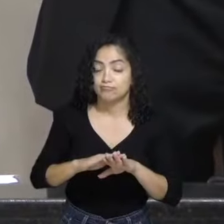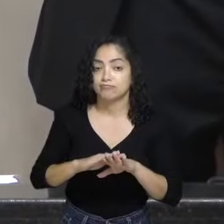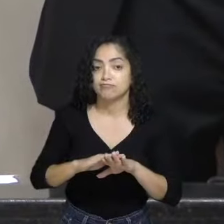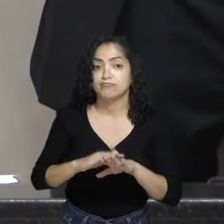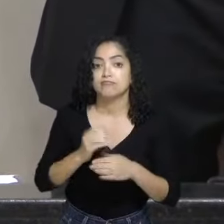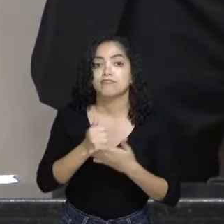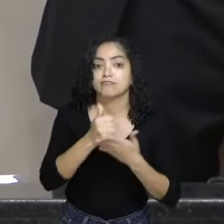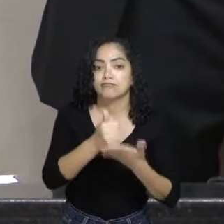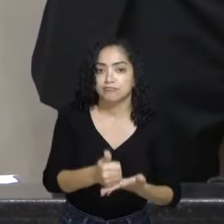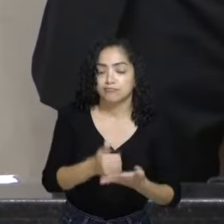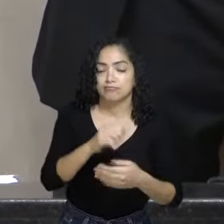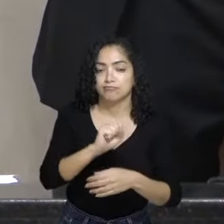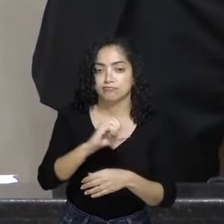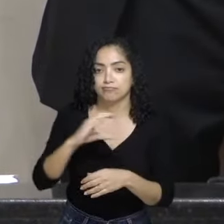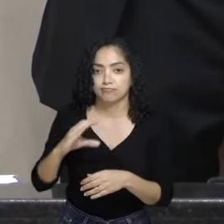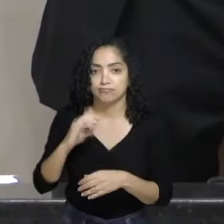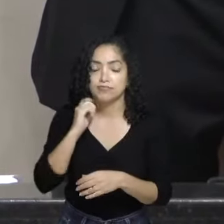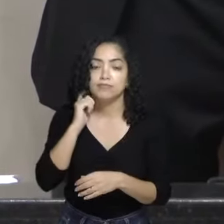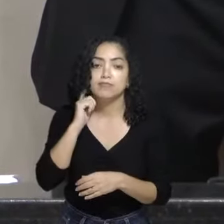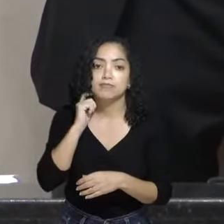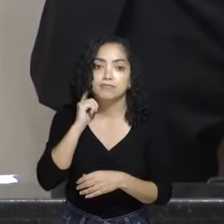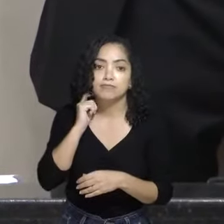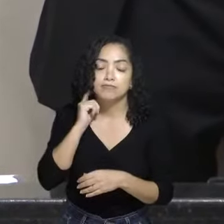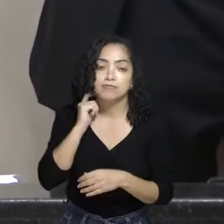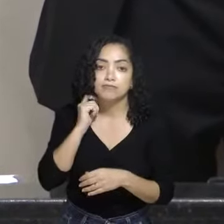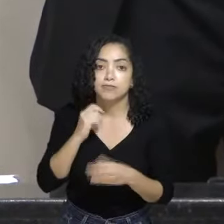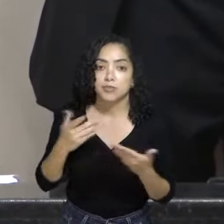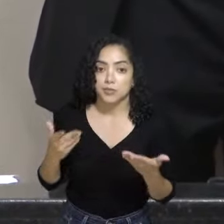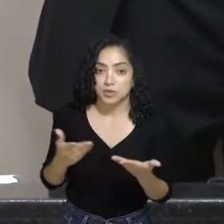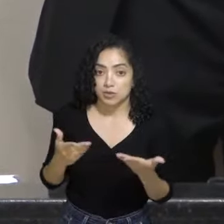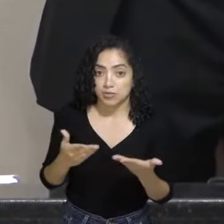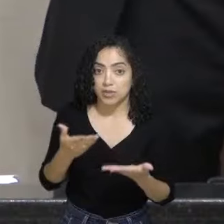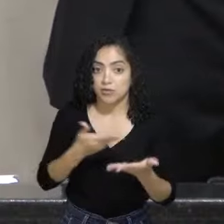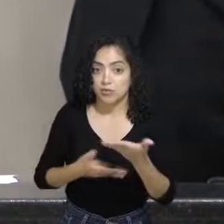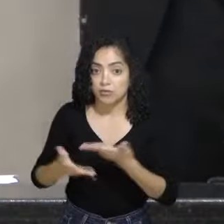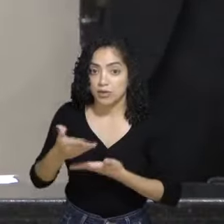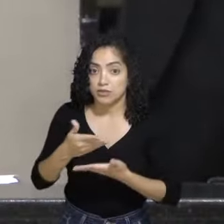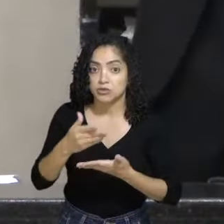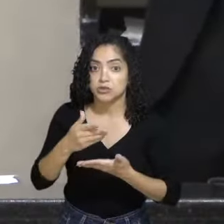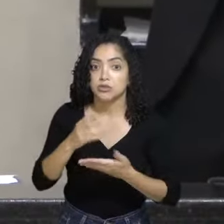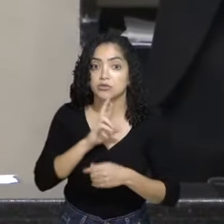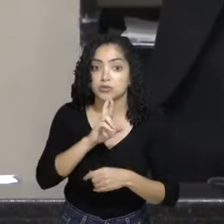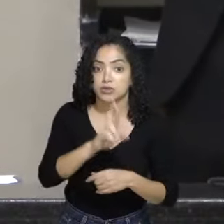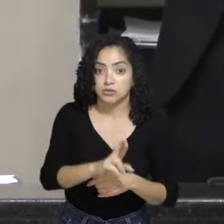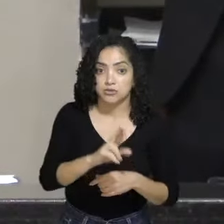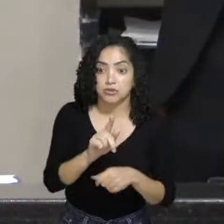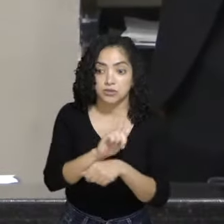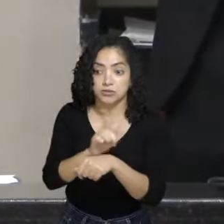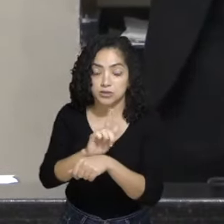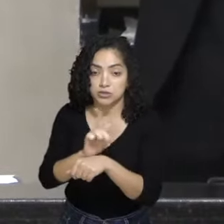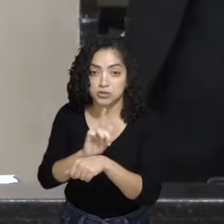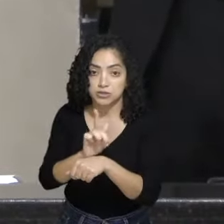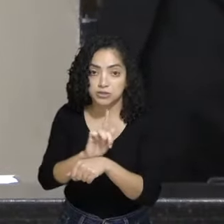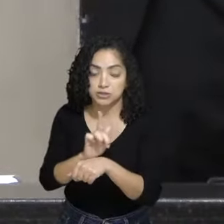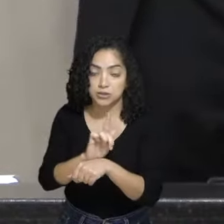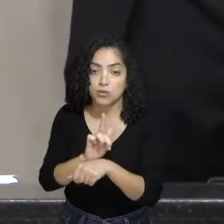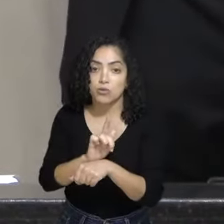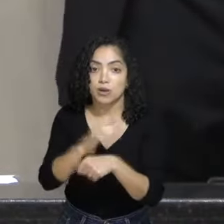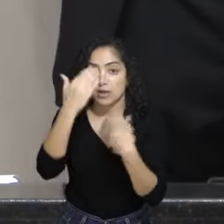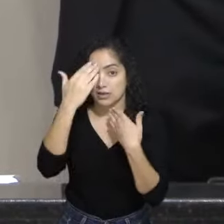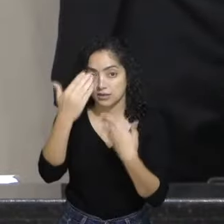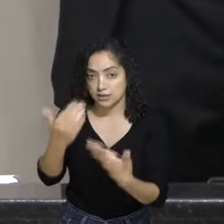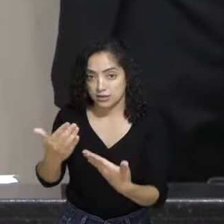Catarina. Com todos, compartilho também os resultados da gestão desta Casa. Agradeço aos